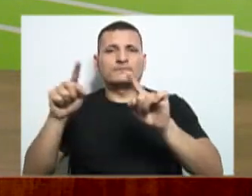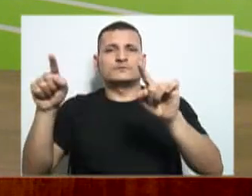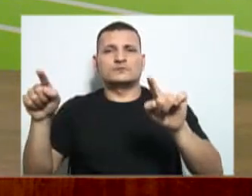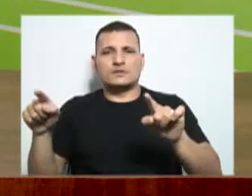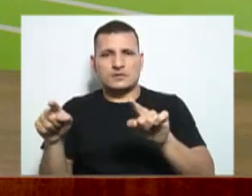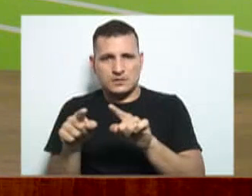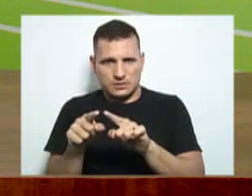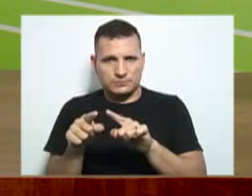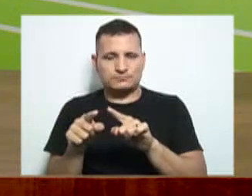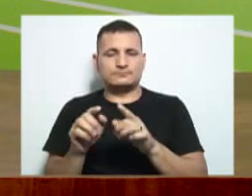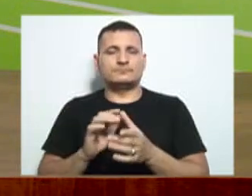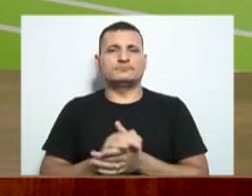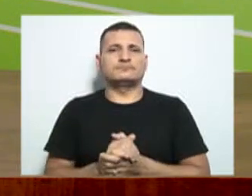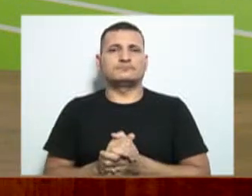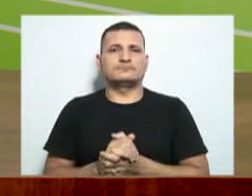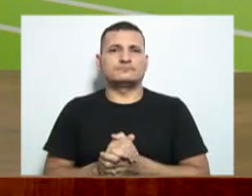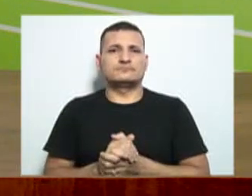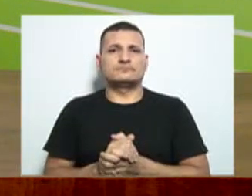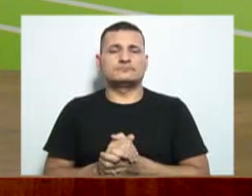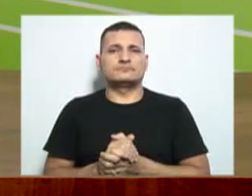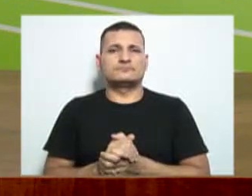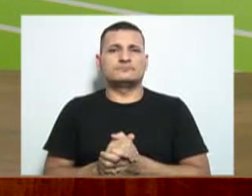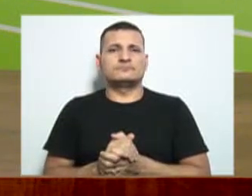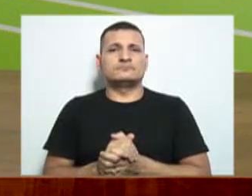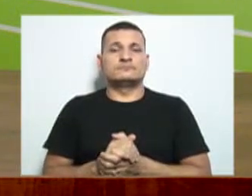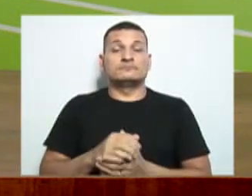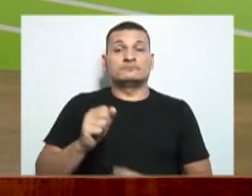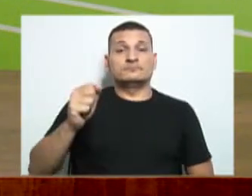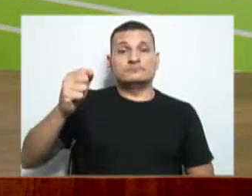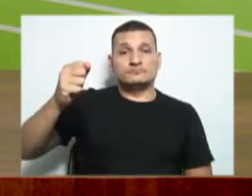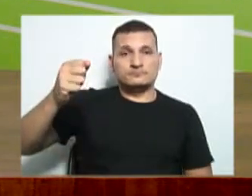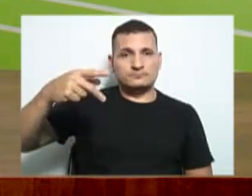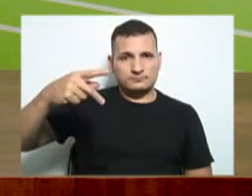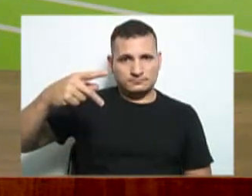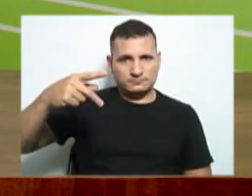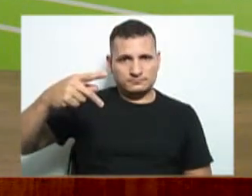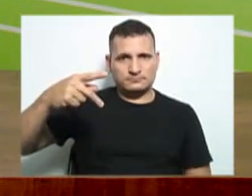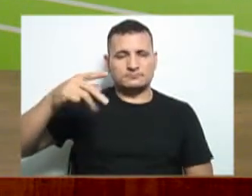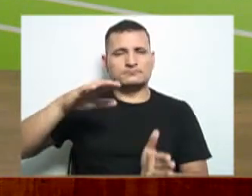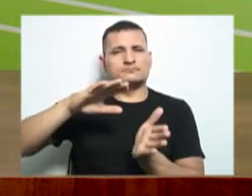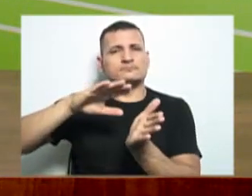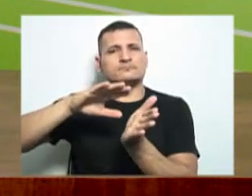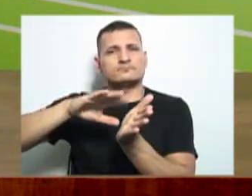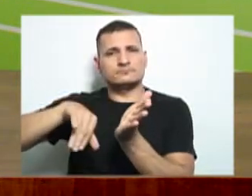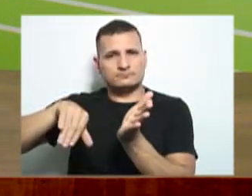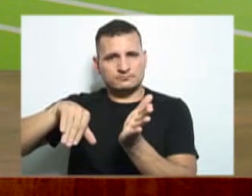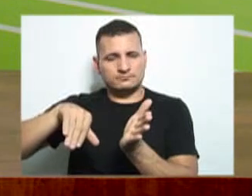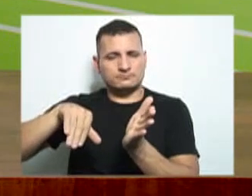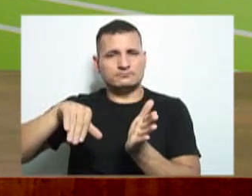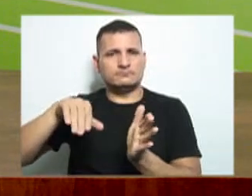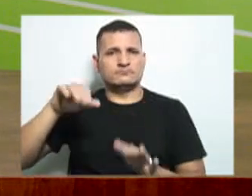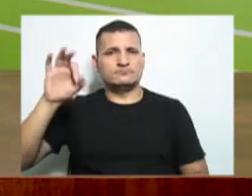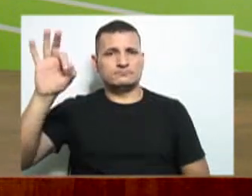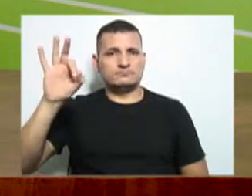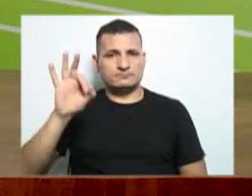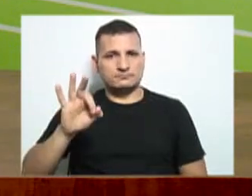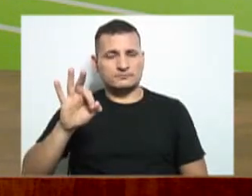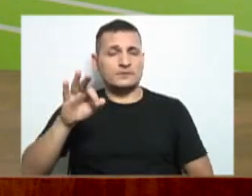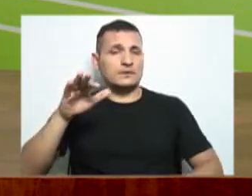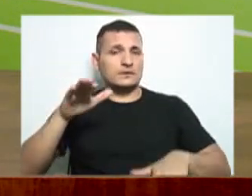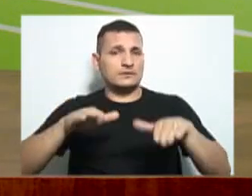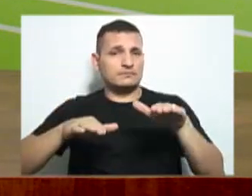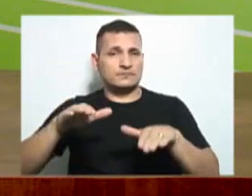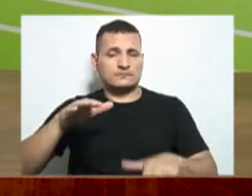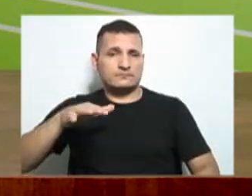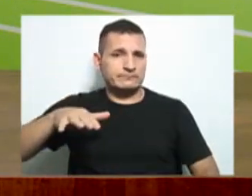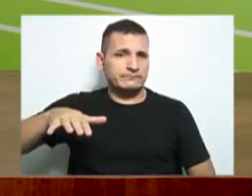cooperativa, além da contribuição da Previdência Social, dependendo do ramo de atividade, tem